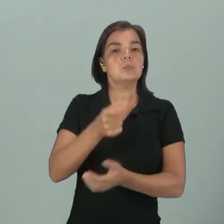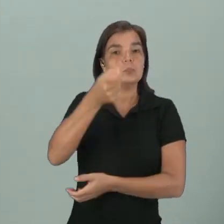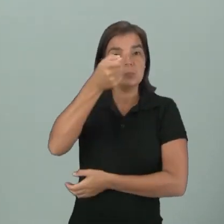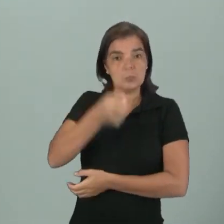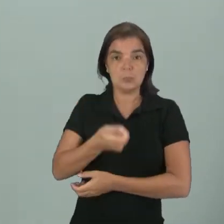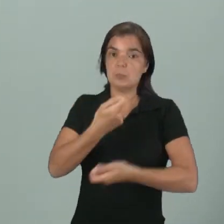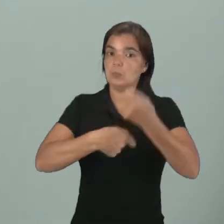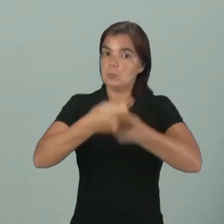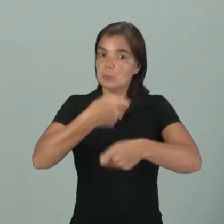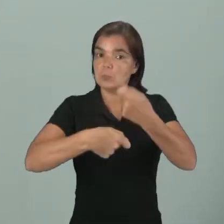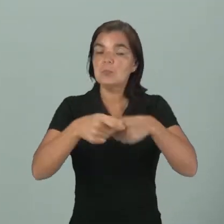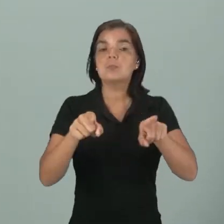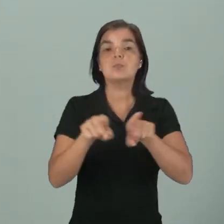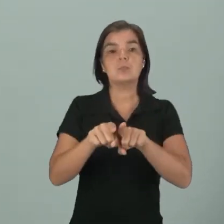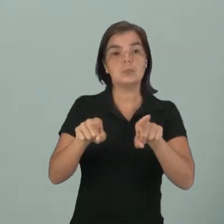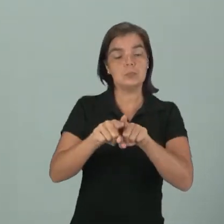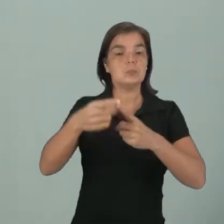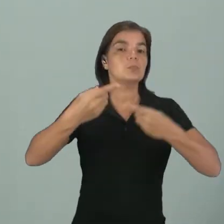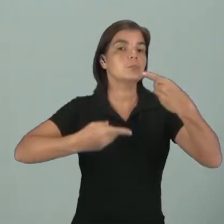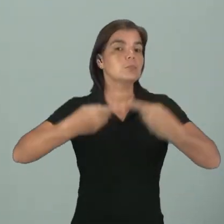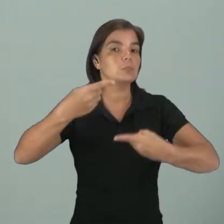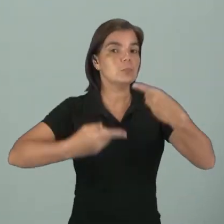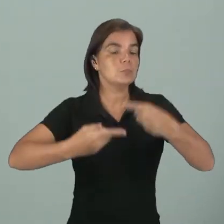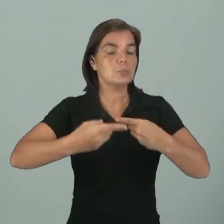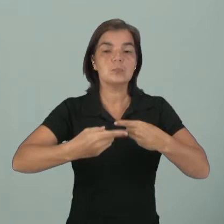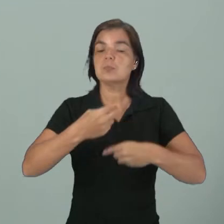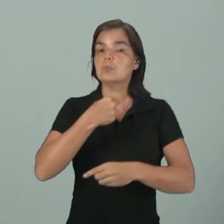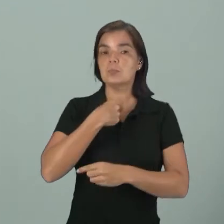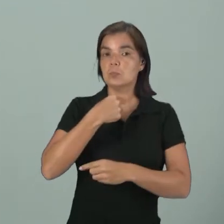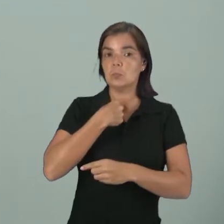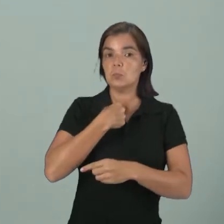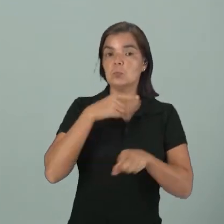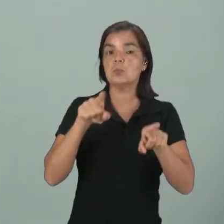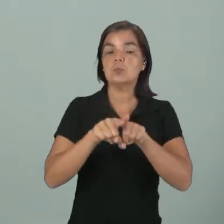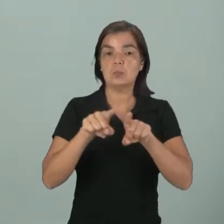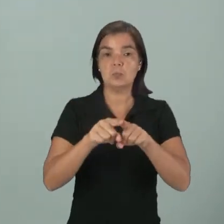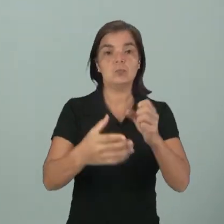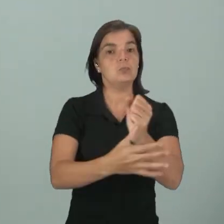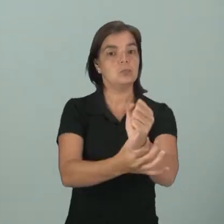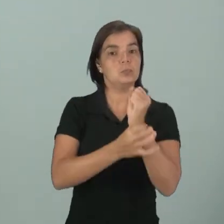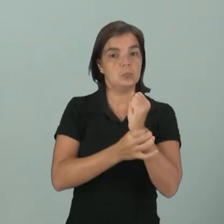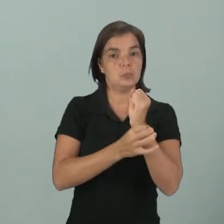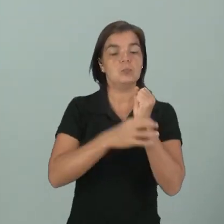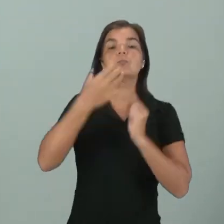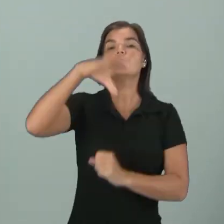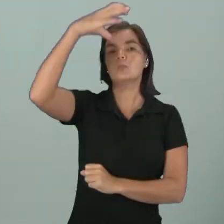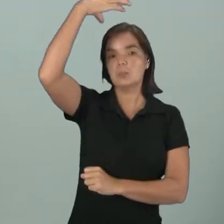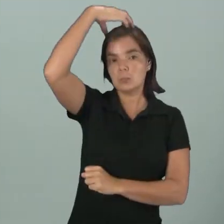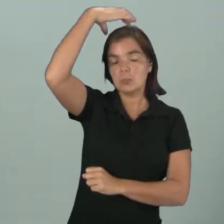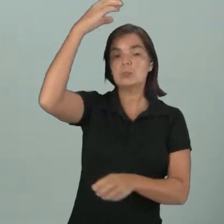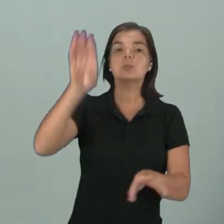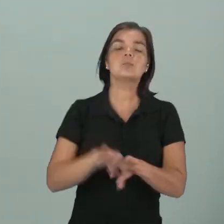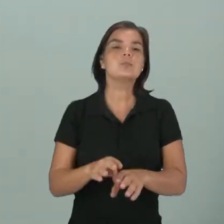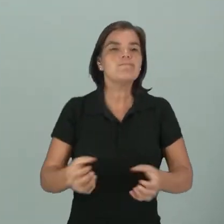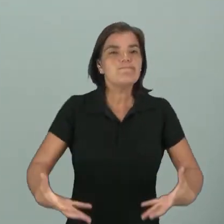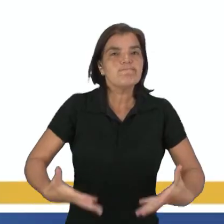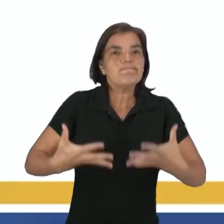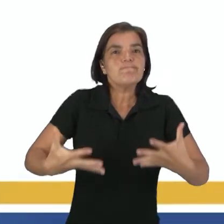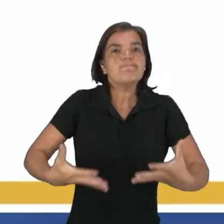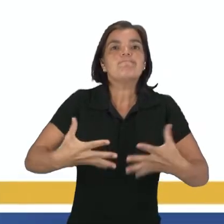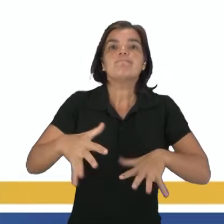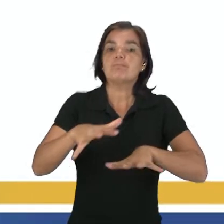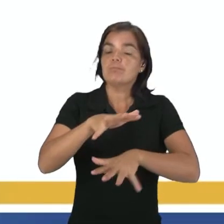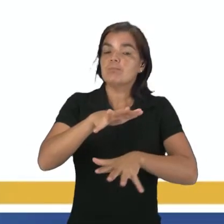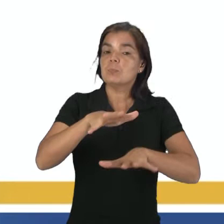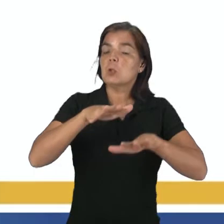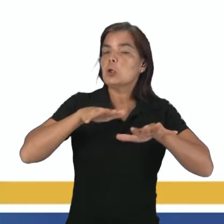ordem econômica, uma condição política que não passasse pelo absolutismo do rei. Inspiração para